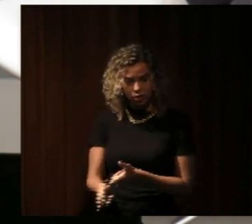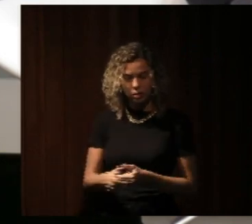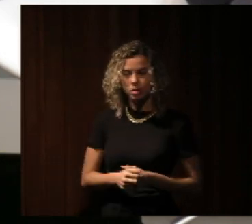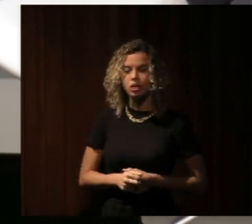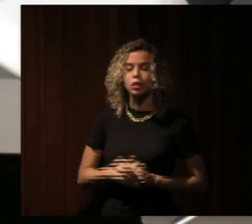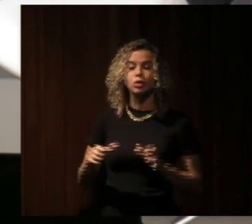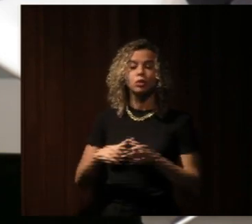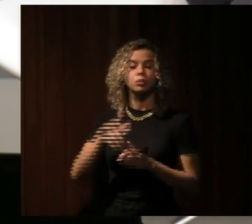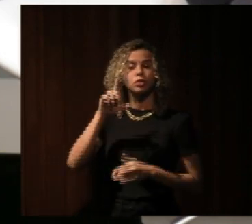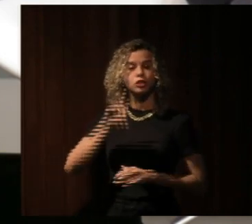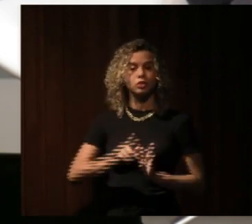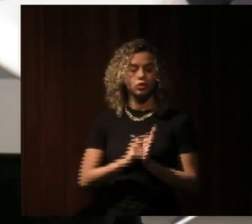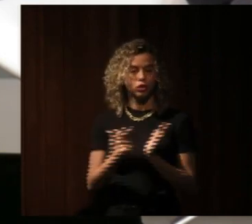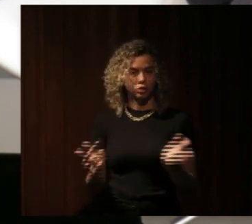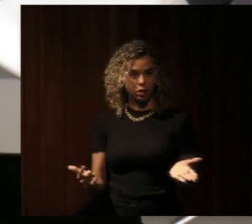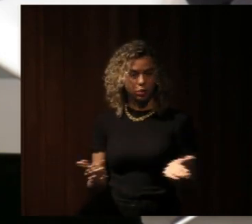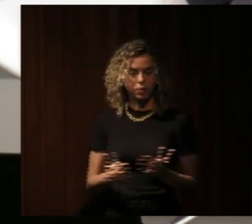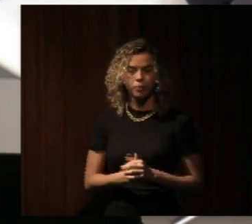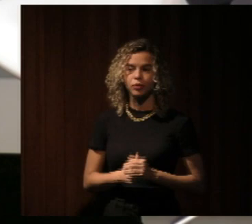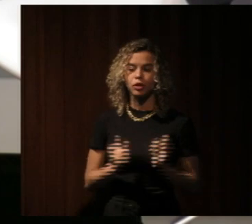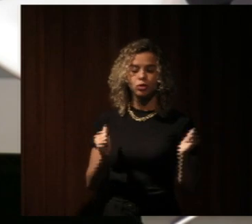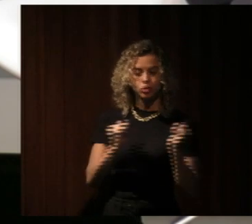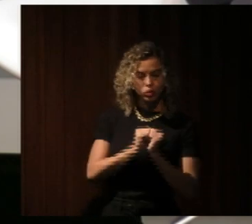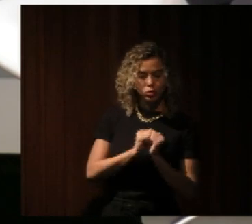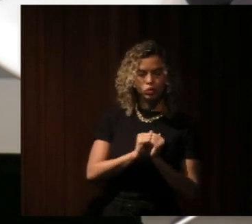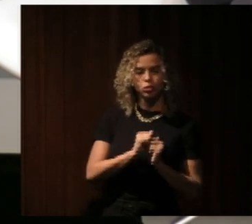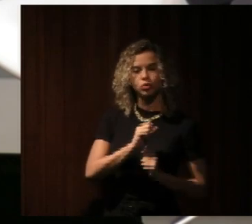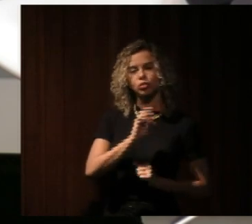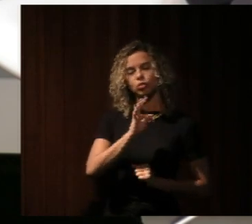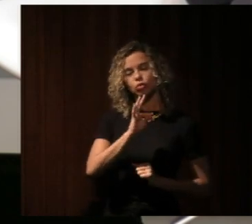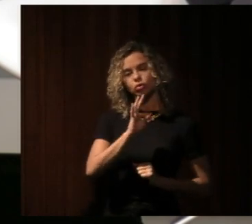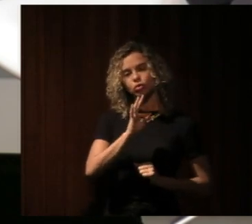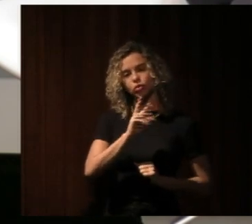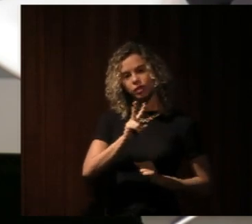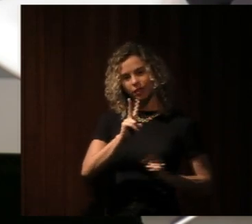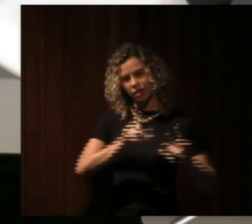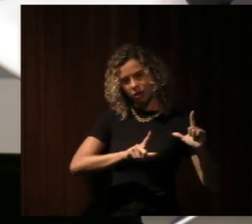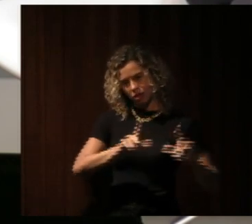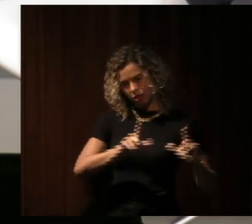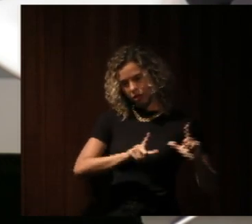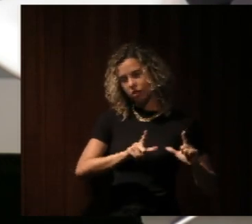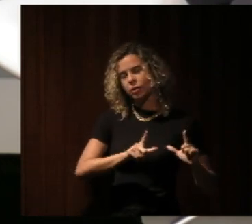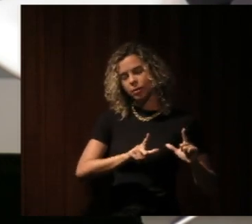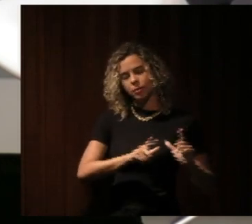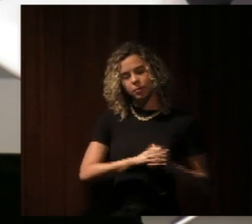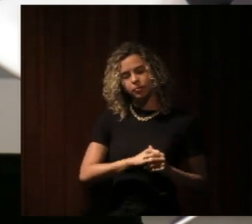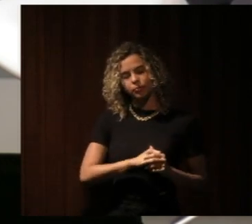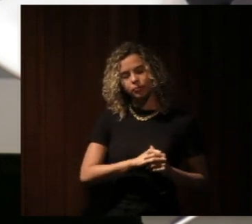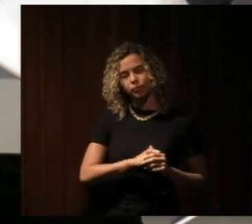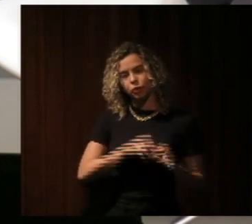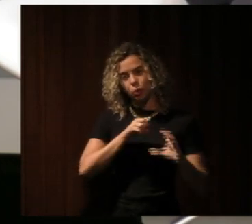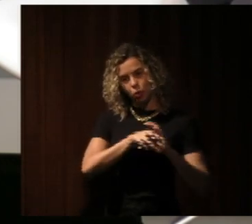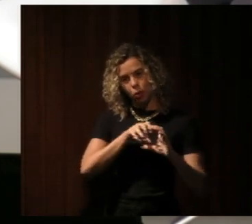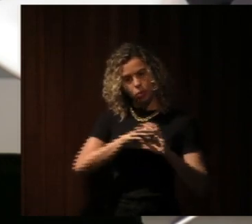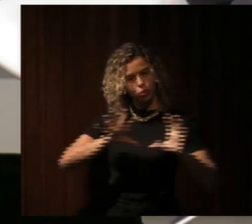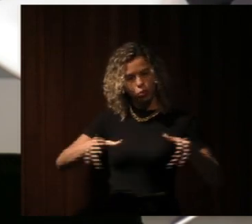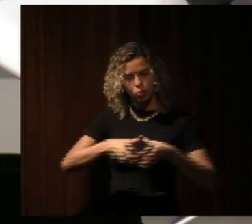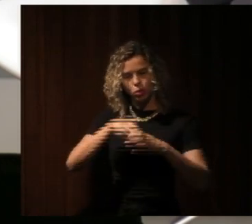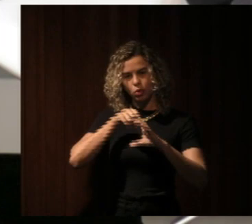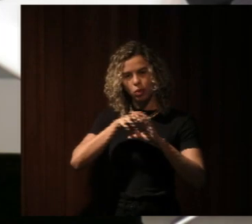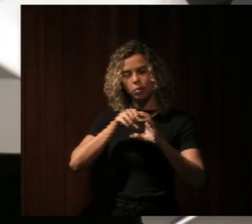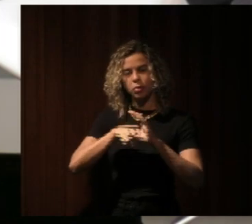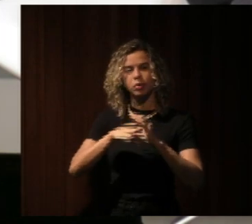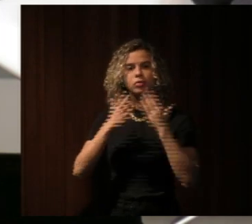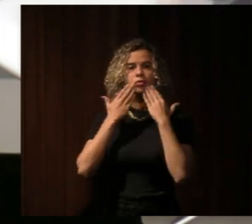a direção do jornal em conjunto com a direção da TV Globo grupo Globo no caso eh resolveu divulgar